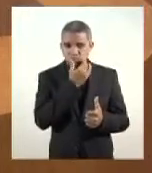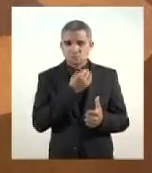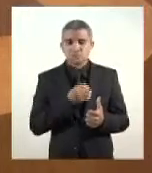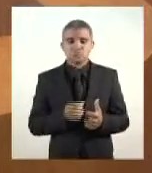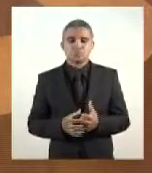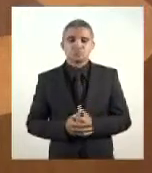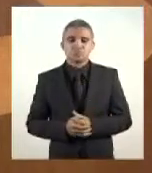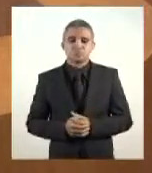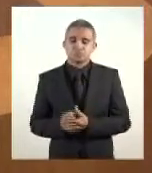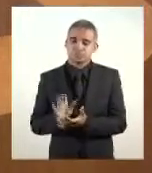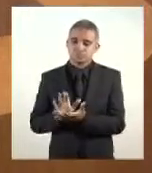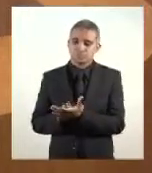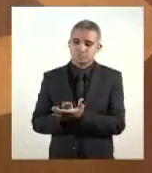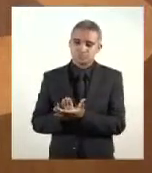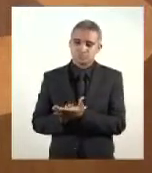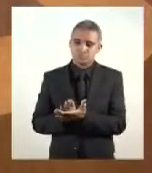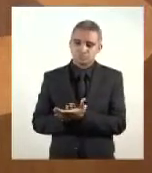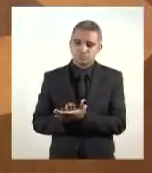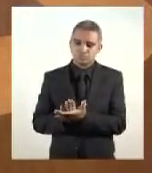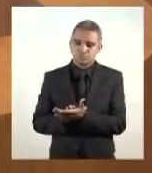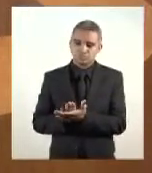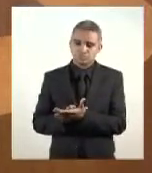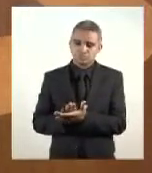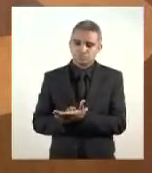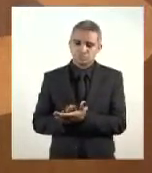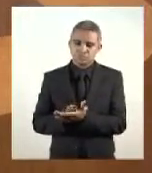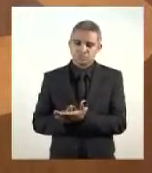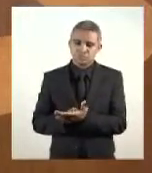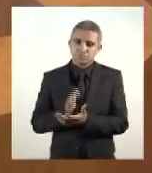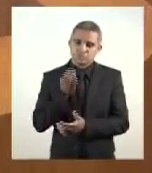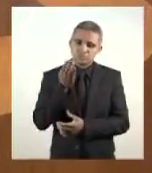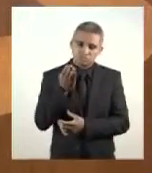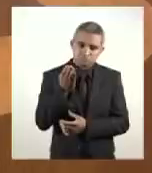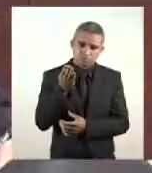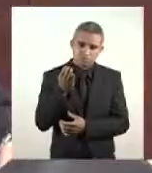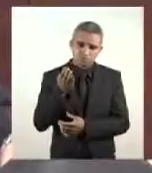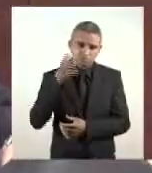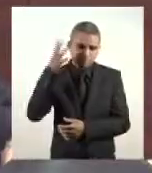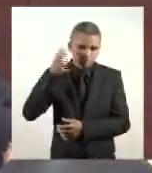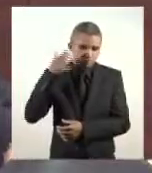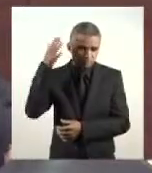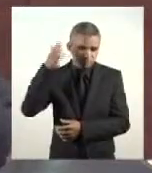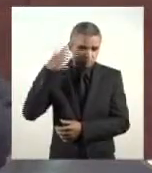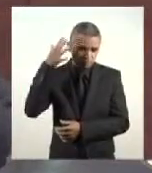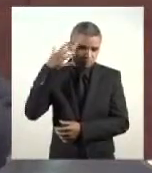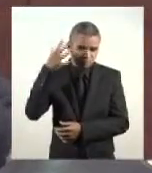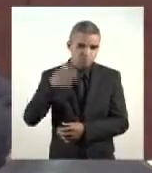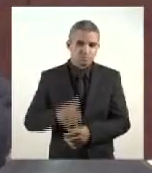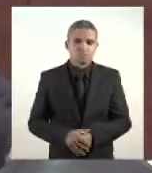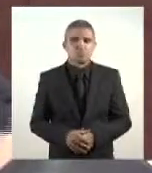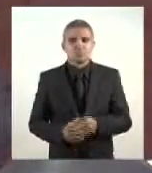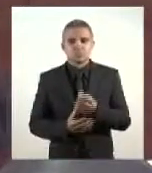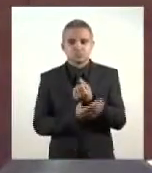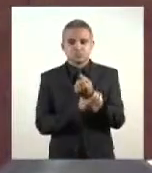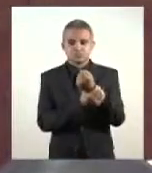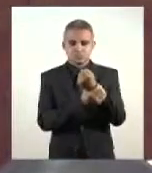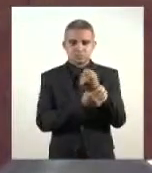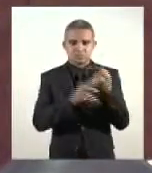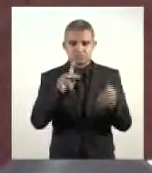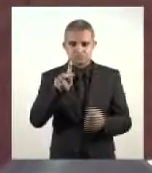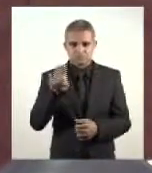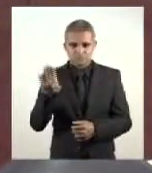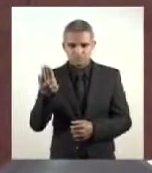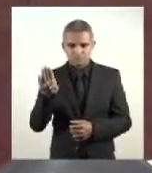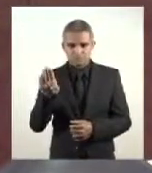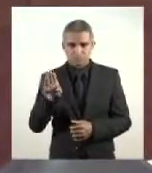parabenizar pelo seu feliz pronunciamento no tocante à segurança pública.